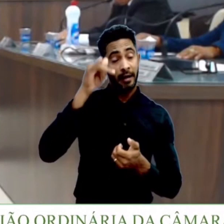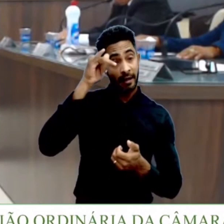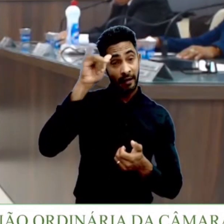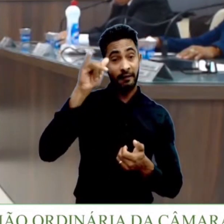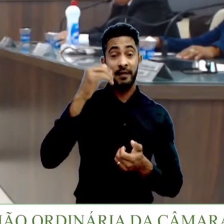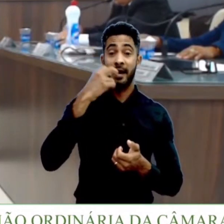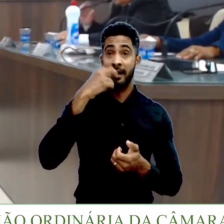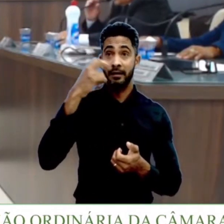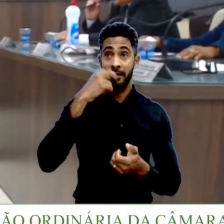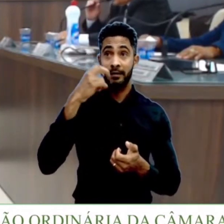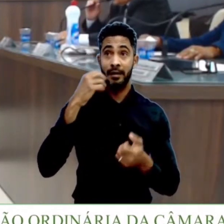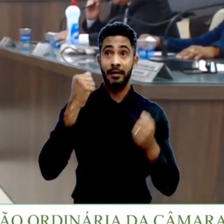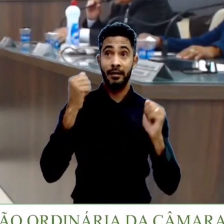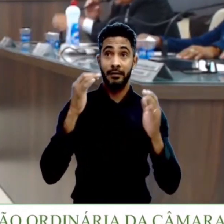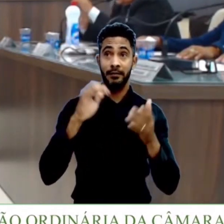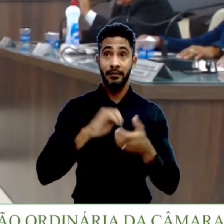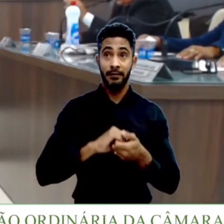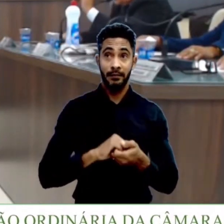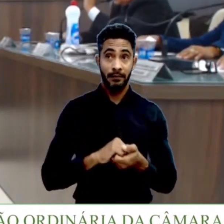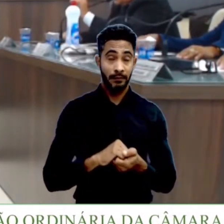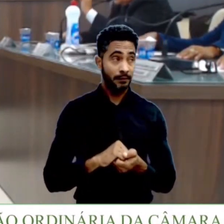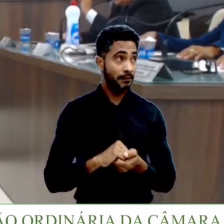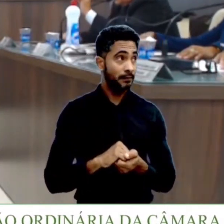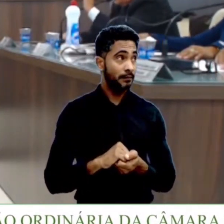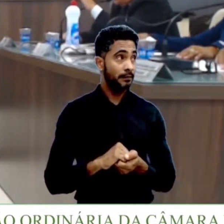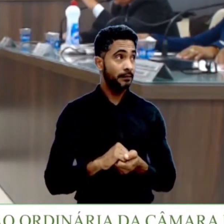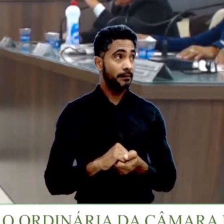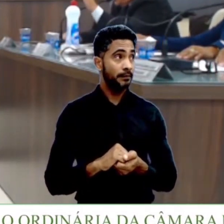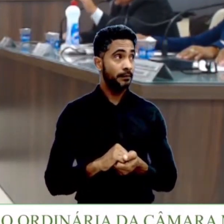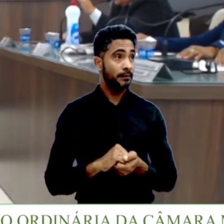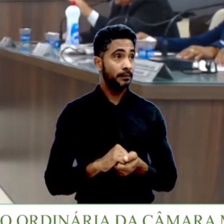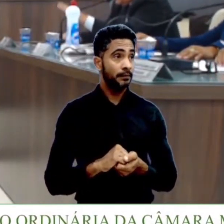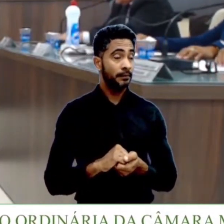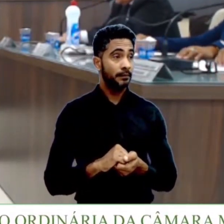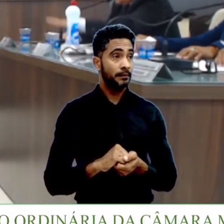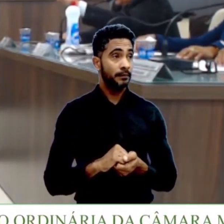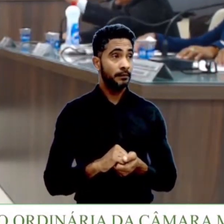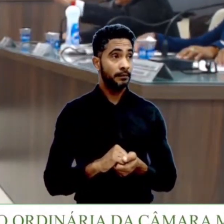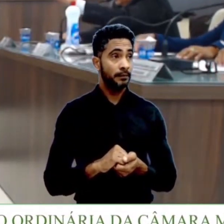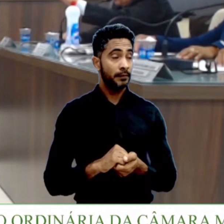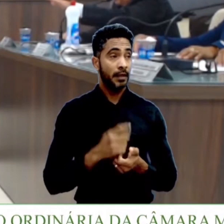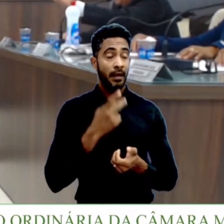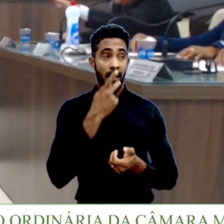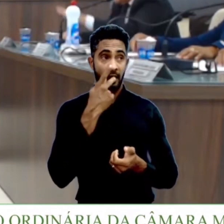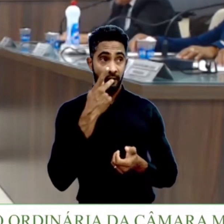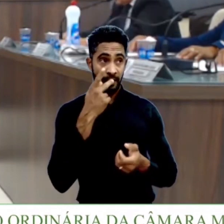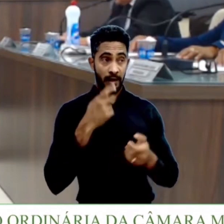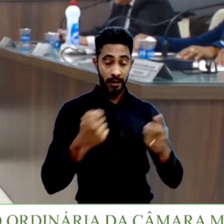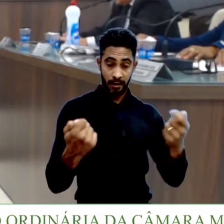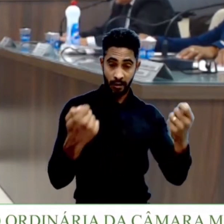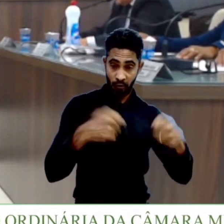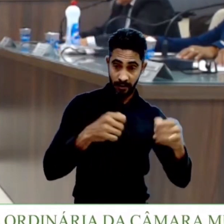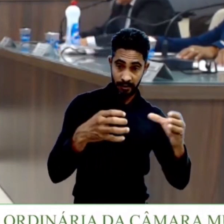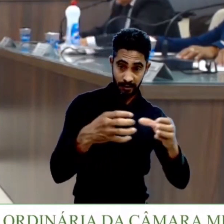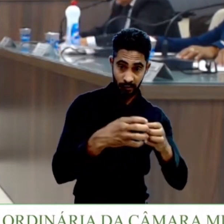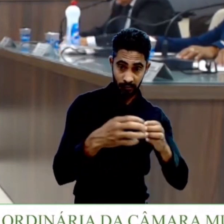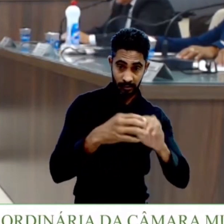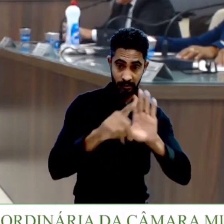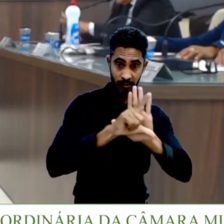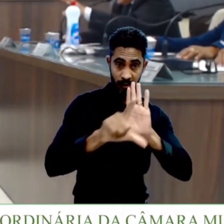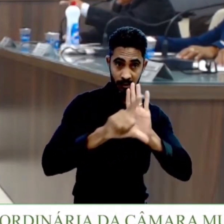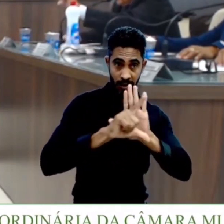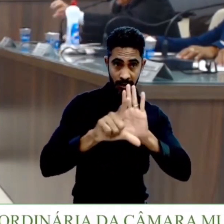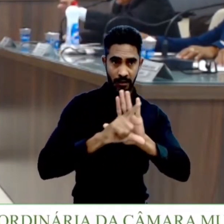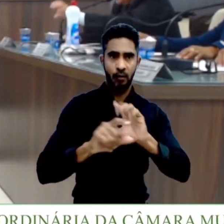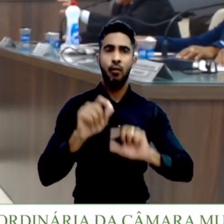a ordem. Eu só quero falar o seguinte, Islane, eu não falei atropelar, eu estou falando que a competência é da Comissão de Legislação.